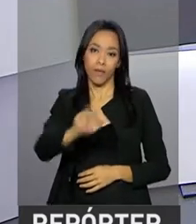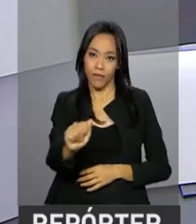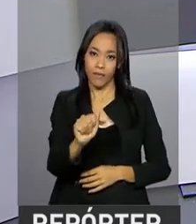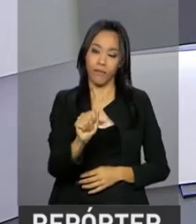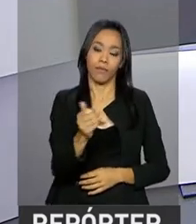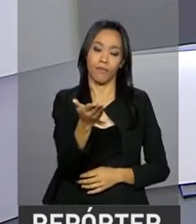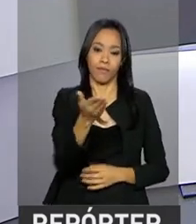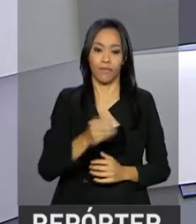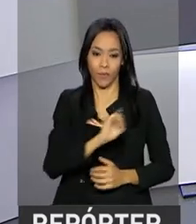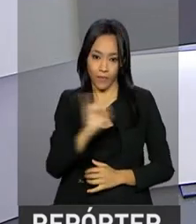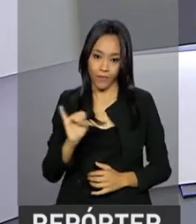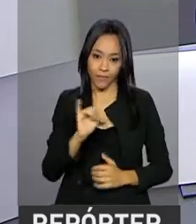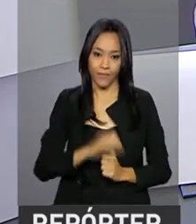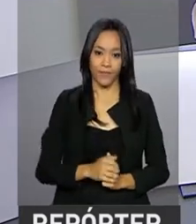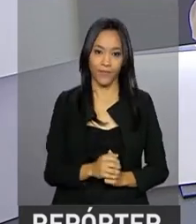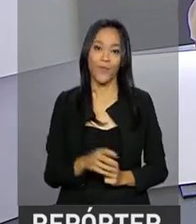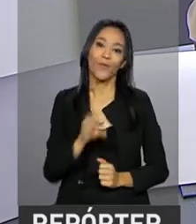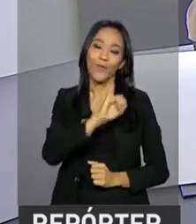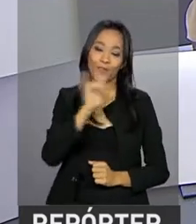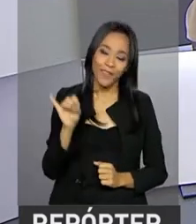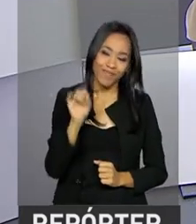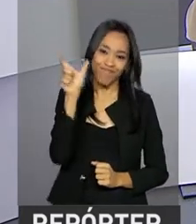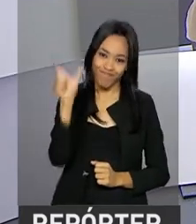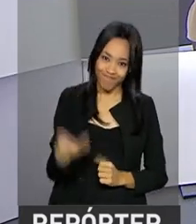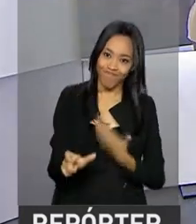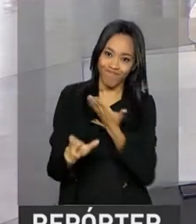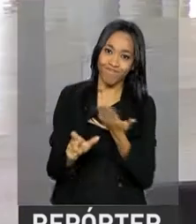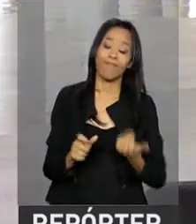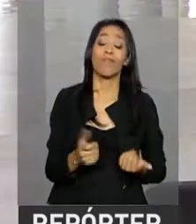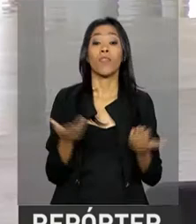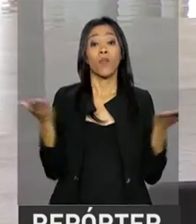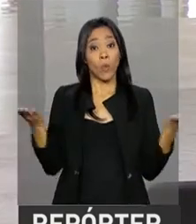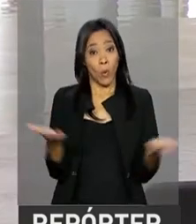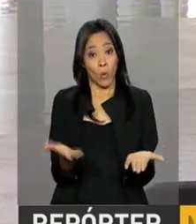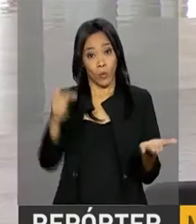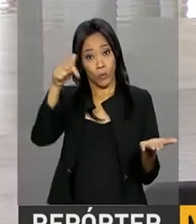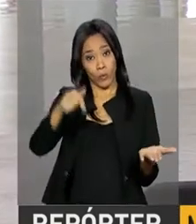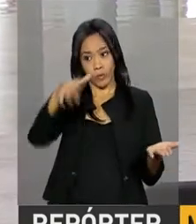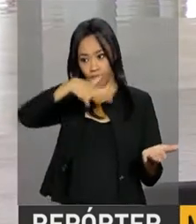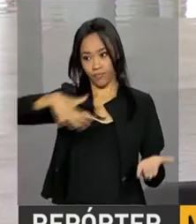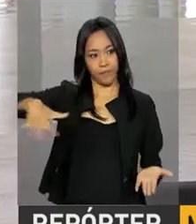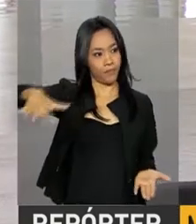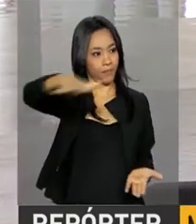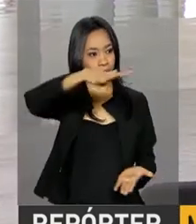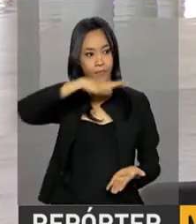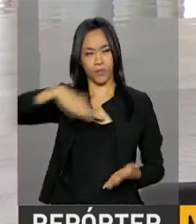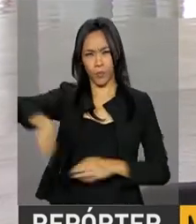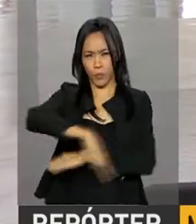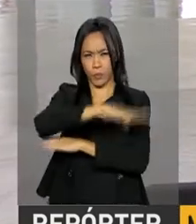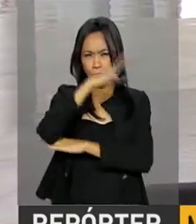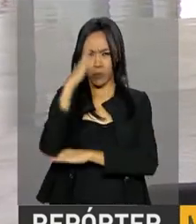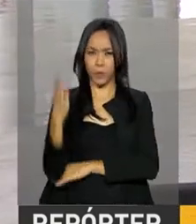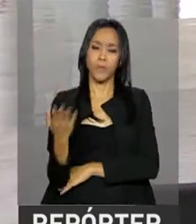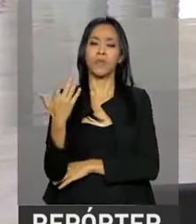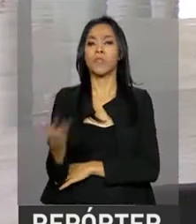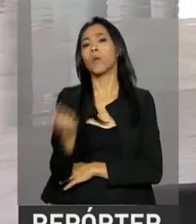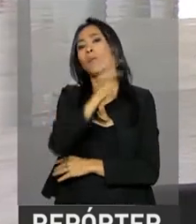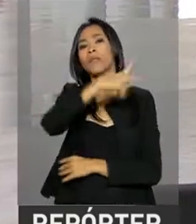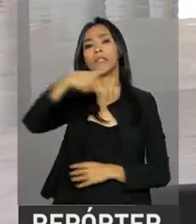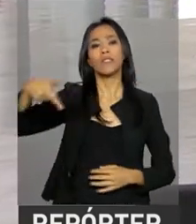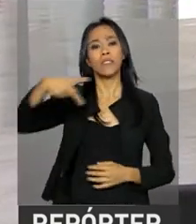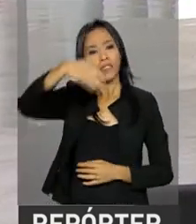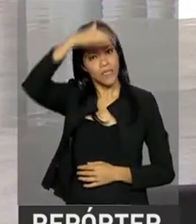embora o leandro hoje aqui no palácio do planalto ao longo do dia o presidente michel temer